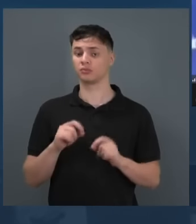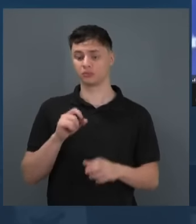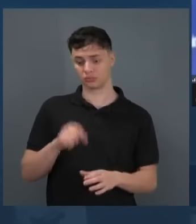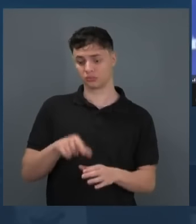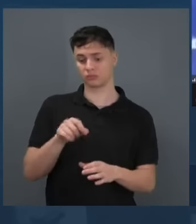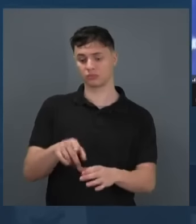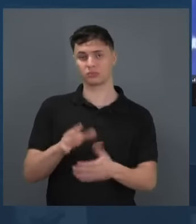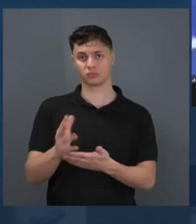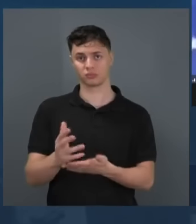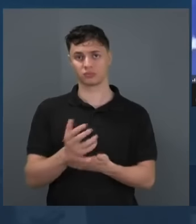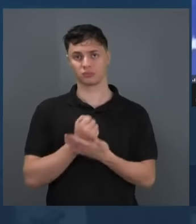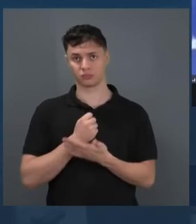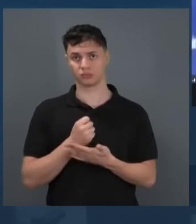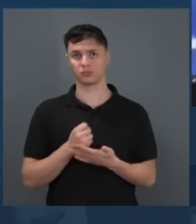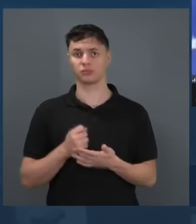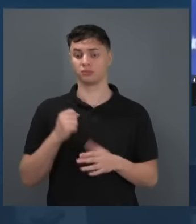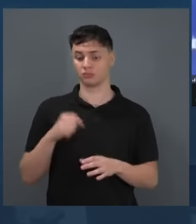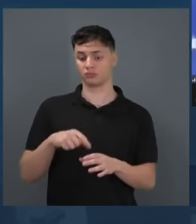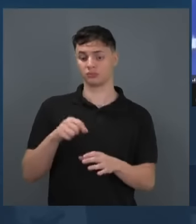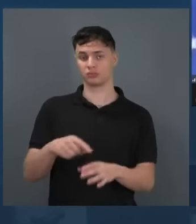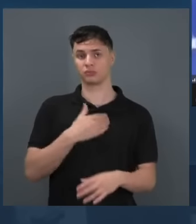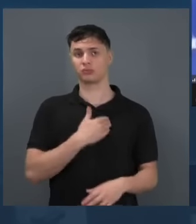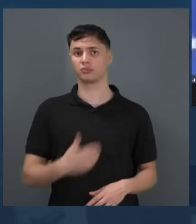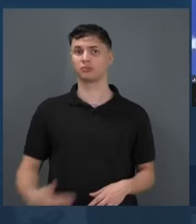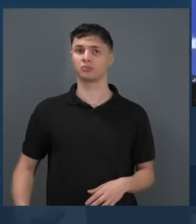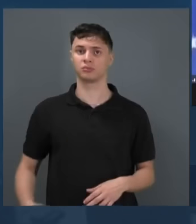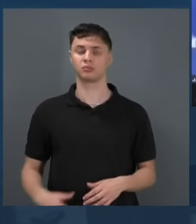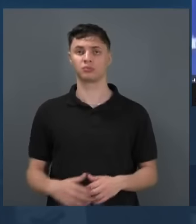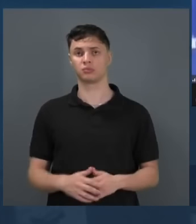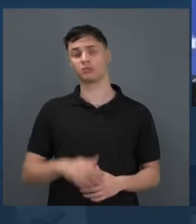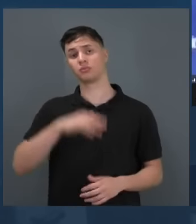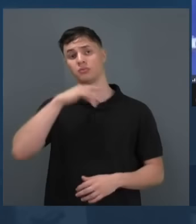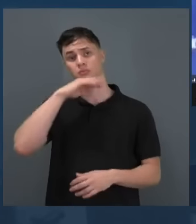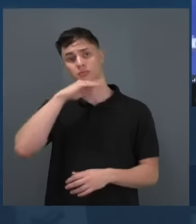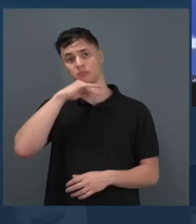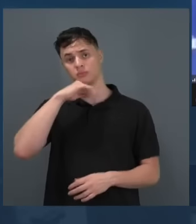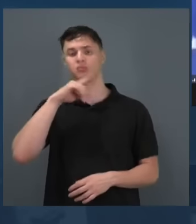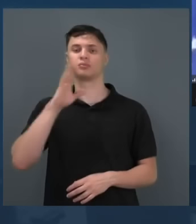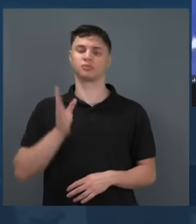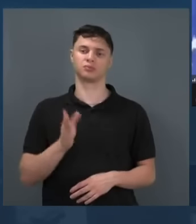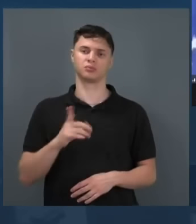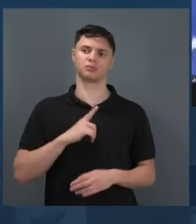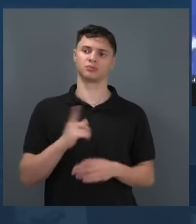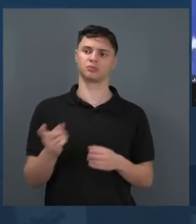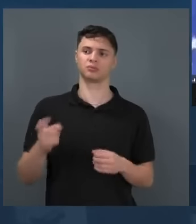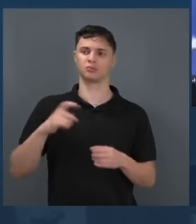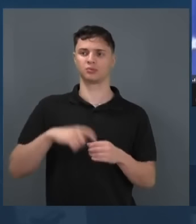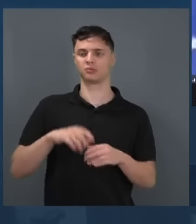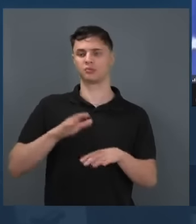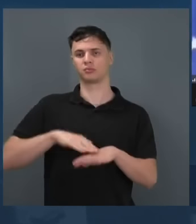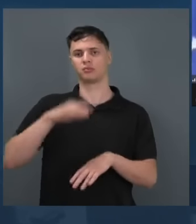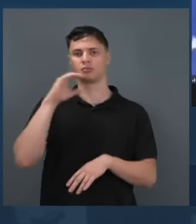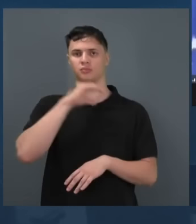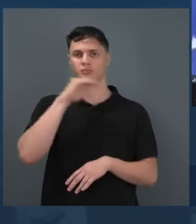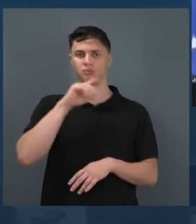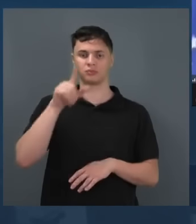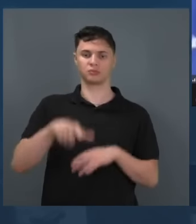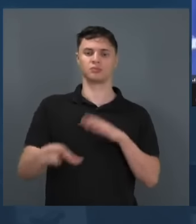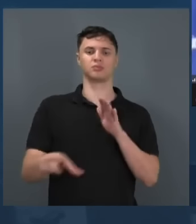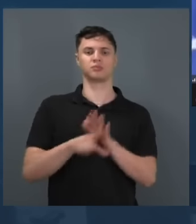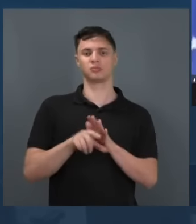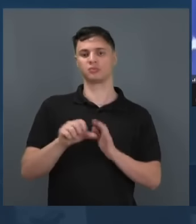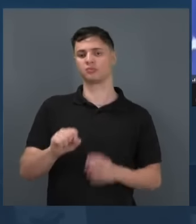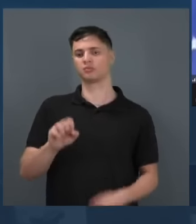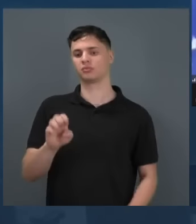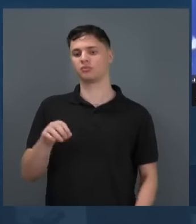colhe, e essas plantações do governo ruins já estão voltando mais rápido. É a lei da semeadura,